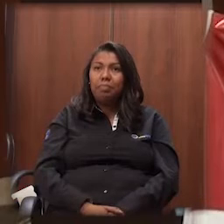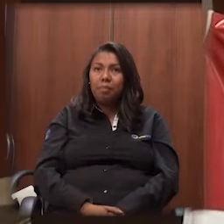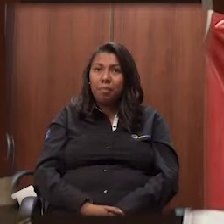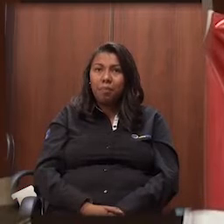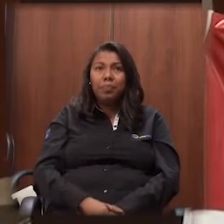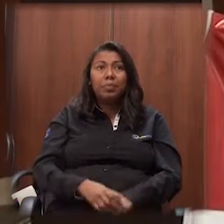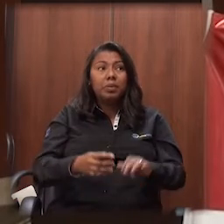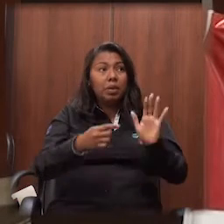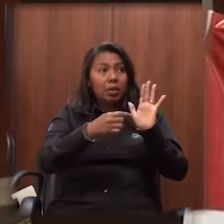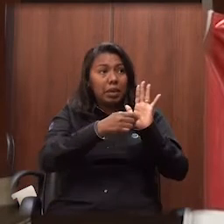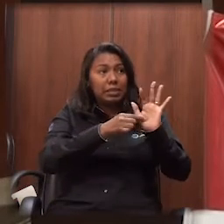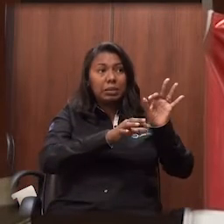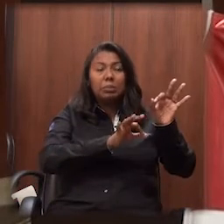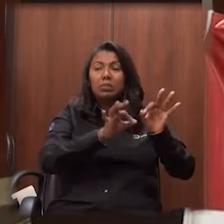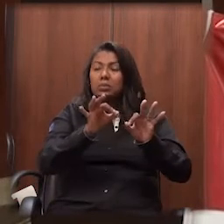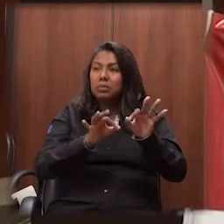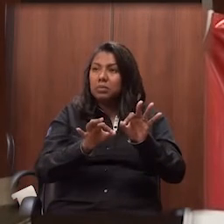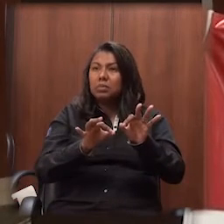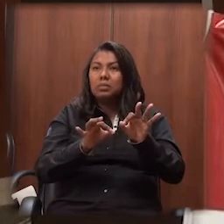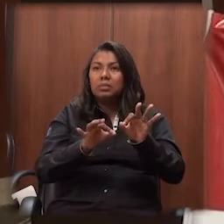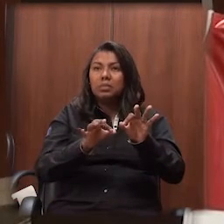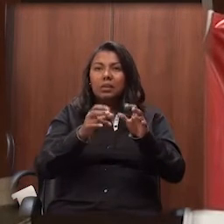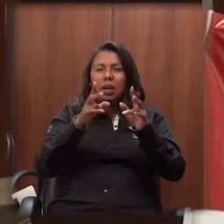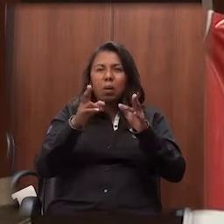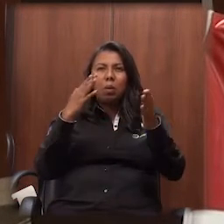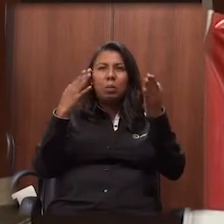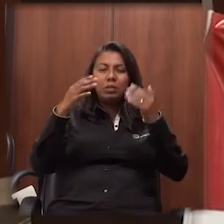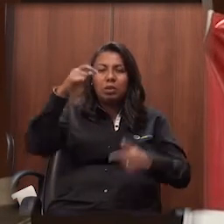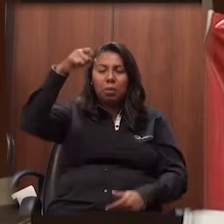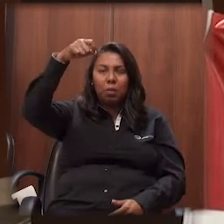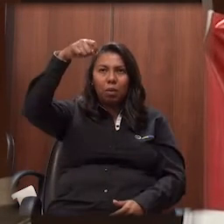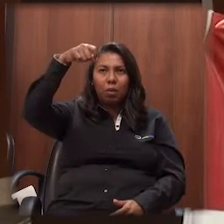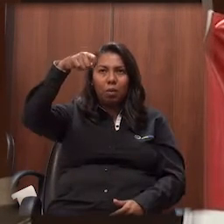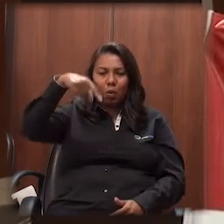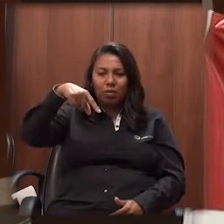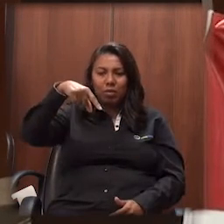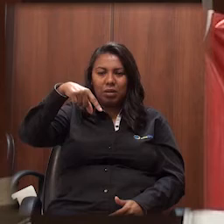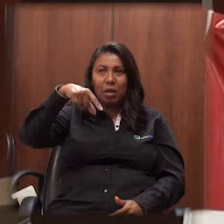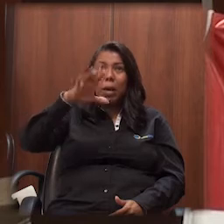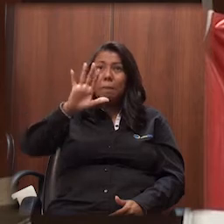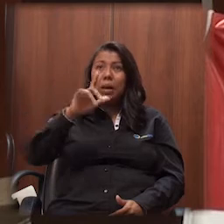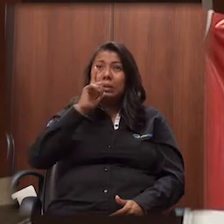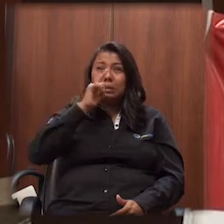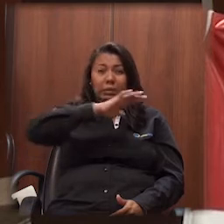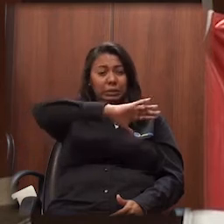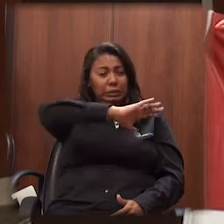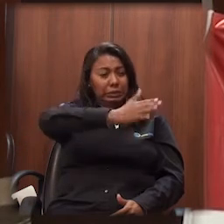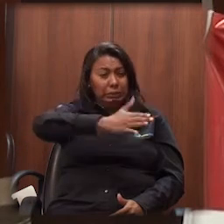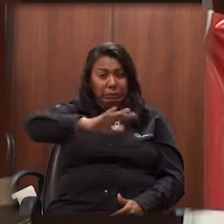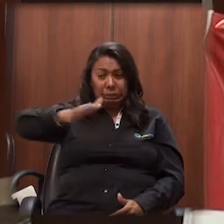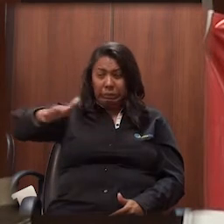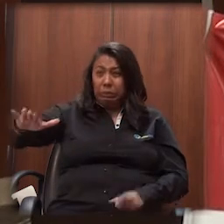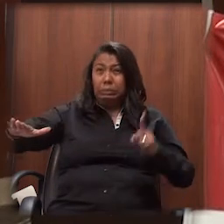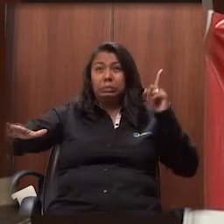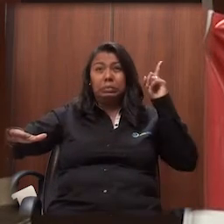uma espécie de gota num oceano de dificuldades, numa maré de languidez,